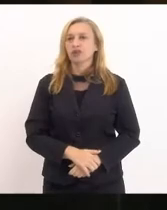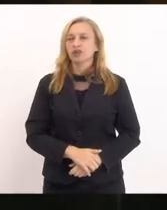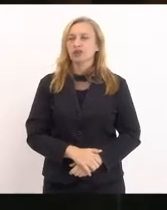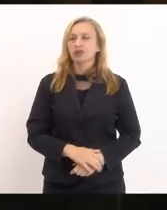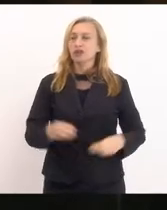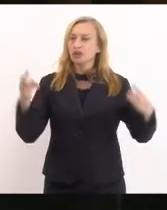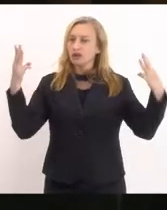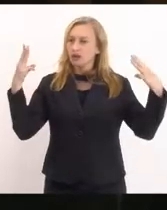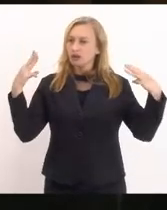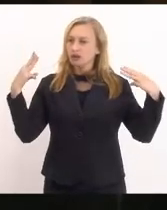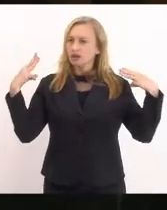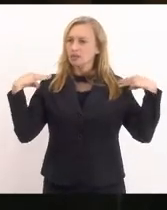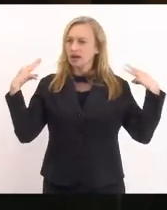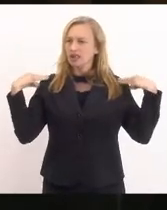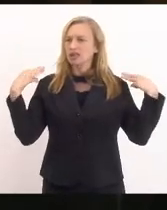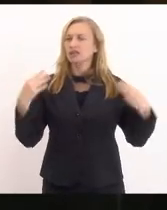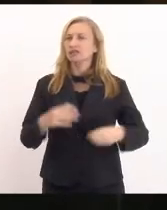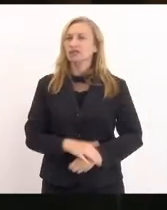Marinha